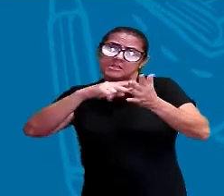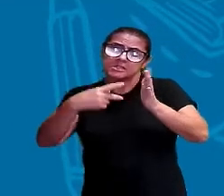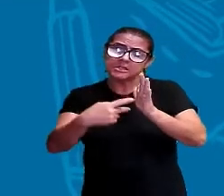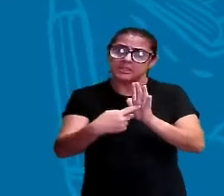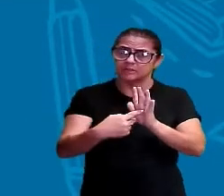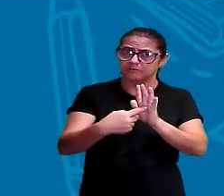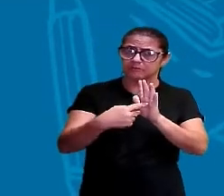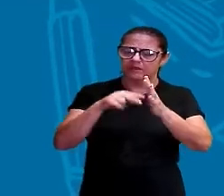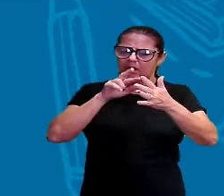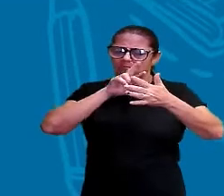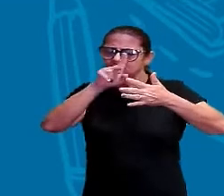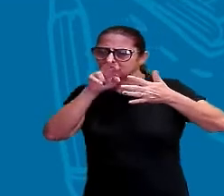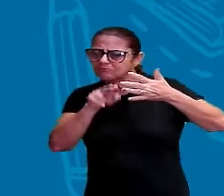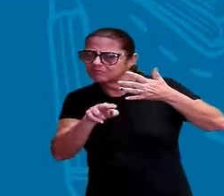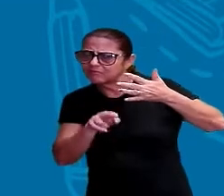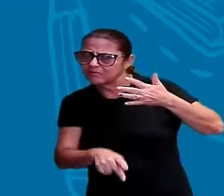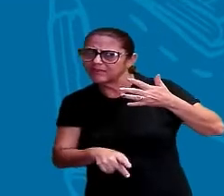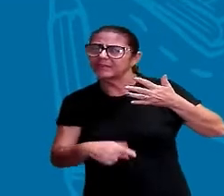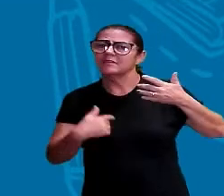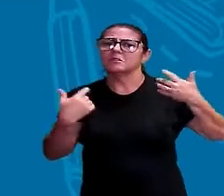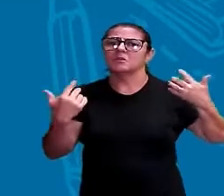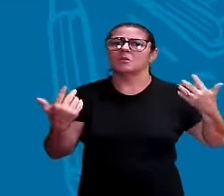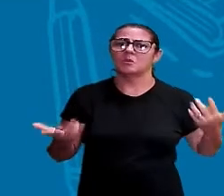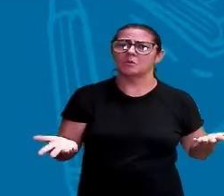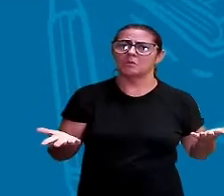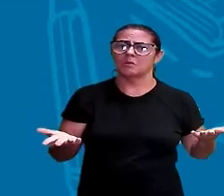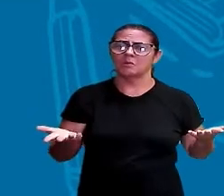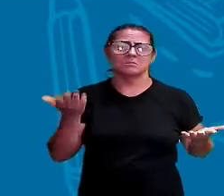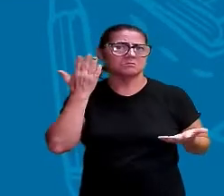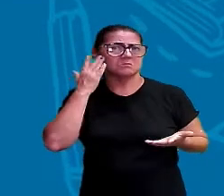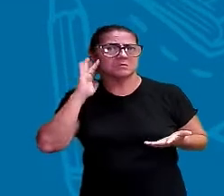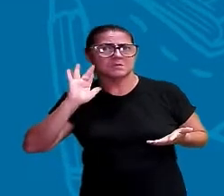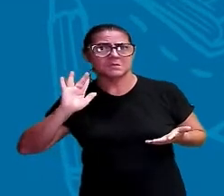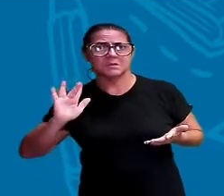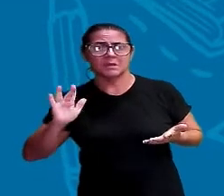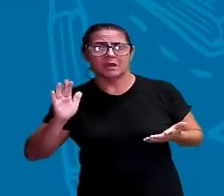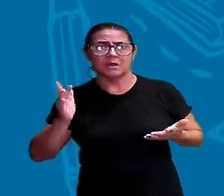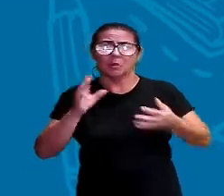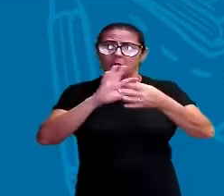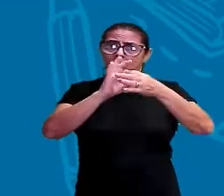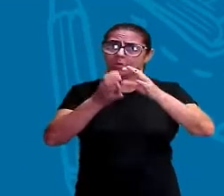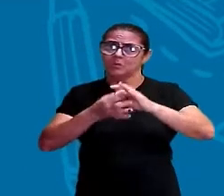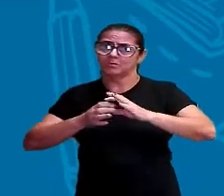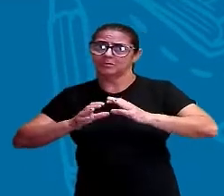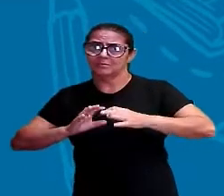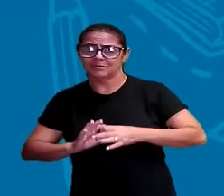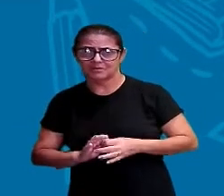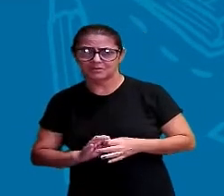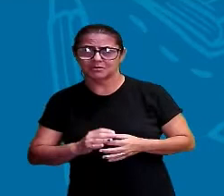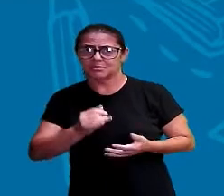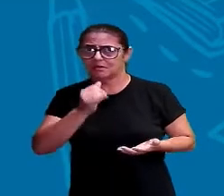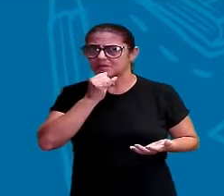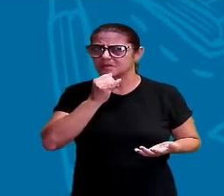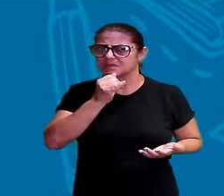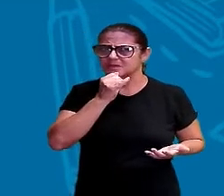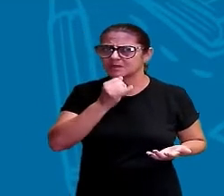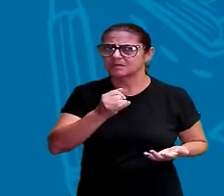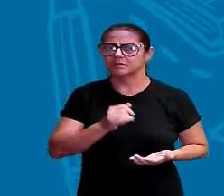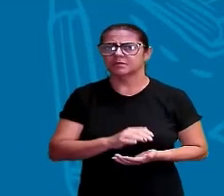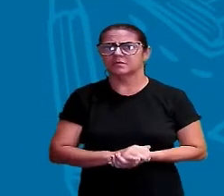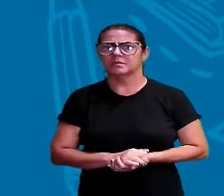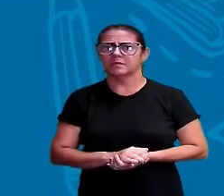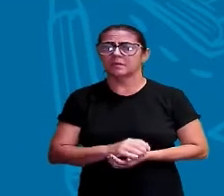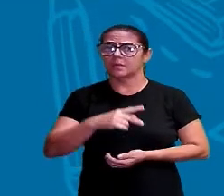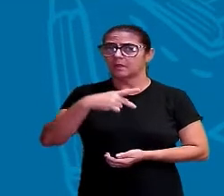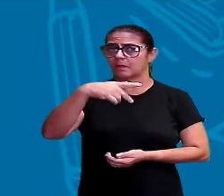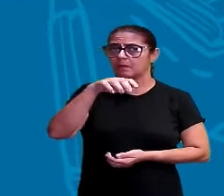essencial a gente saber quais são os significados que a palavra pode nos dar. E aí a gente tem aí, ó, esse exemplo maravilhoso na tela.